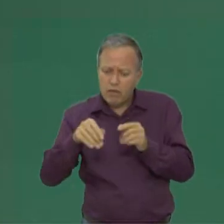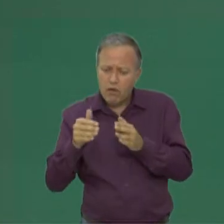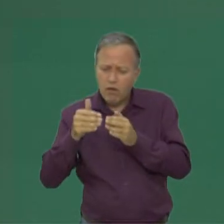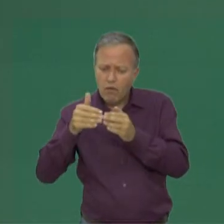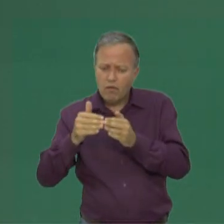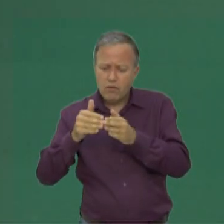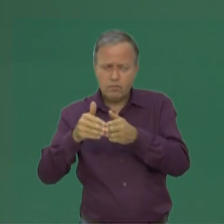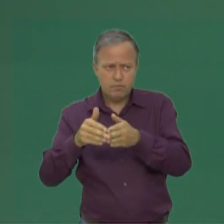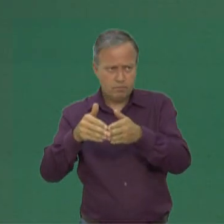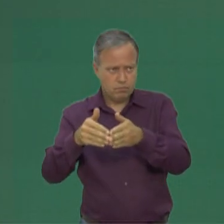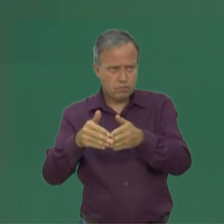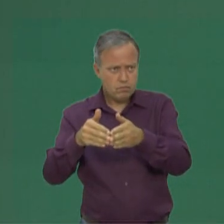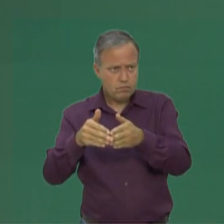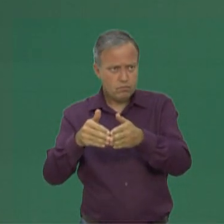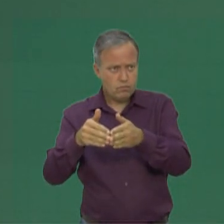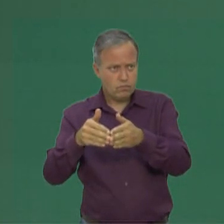ocorrem.